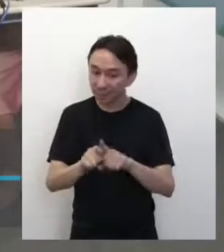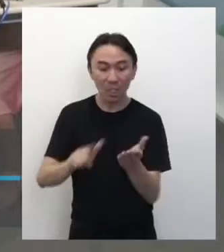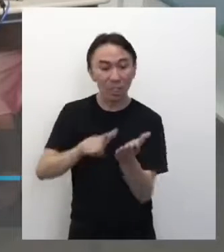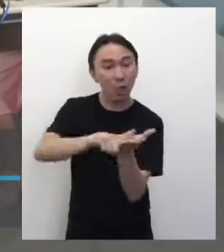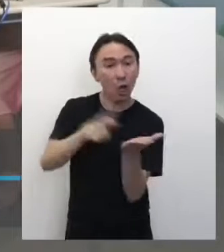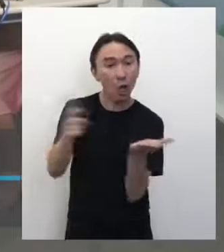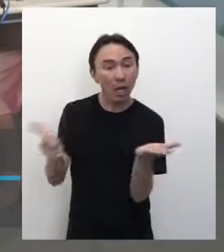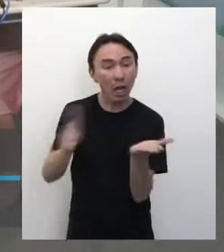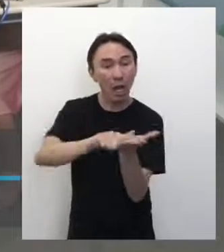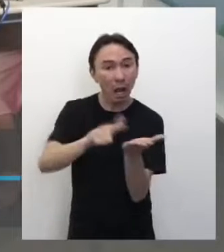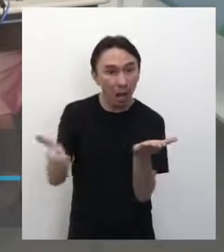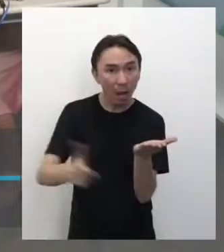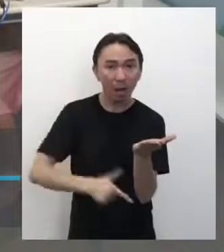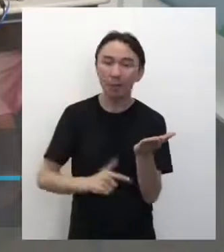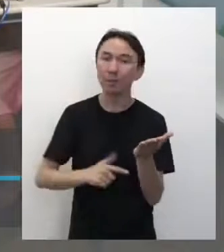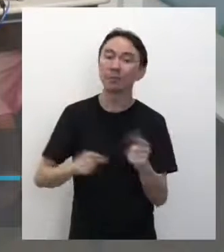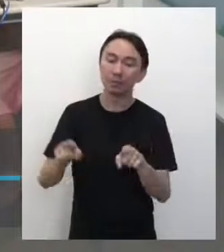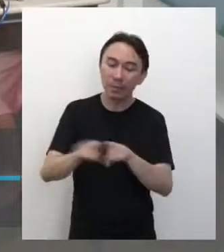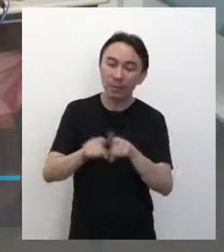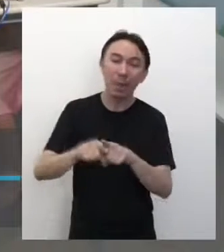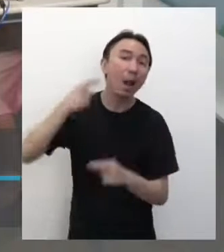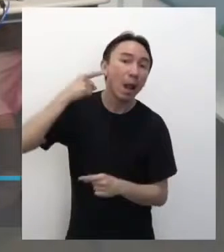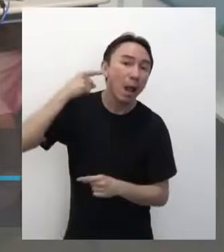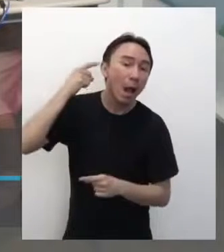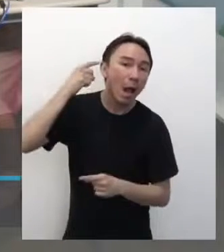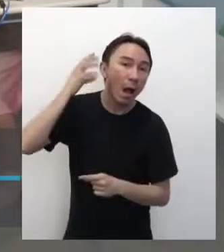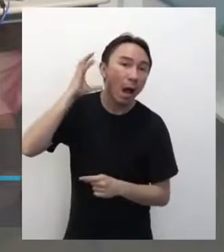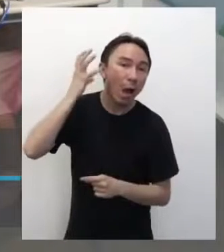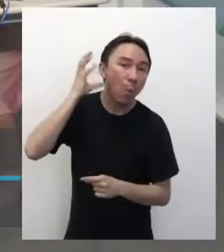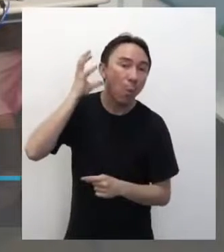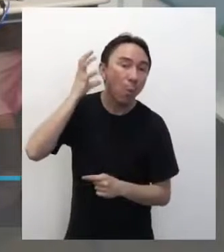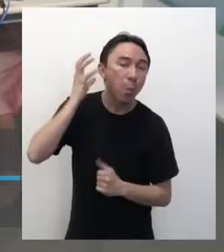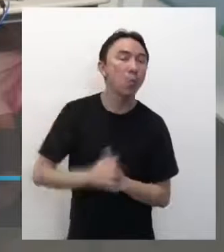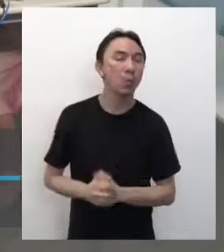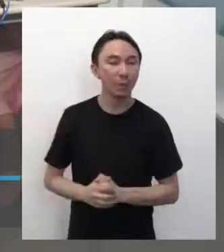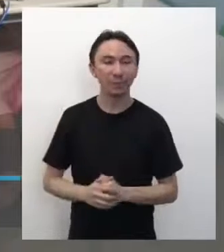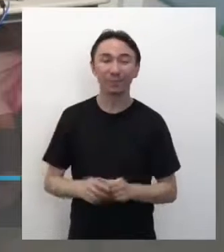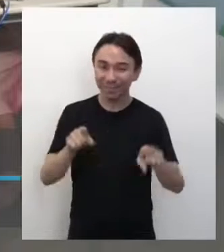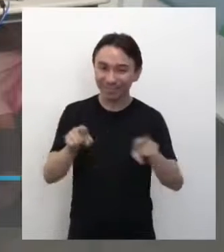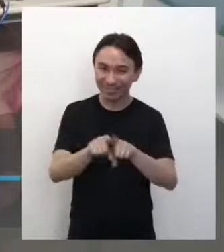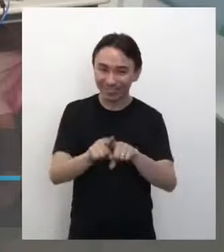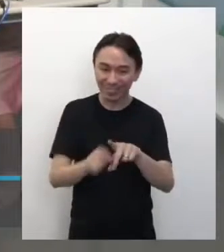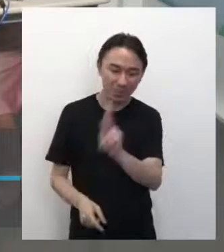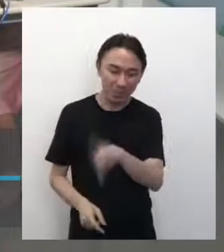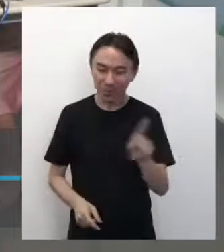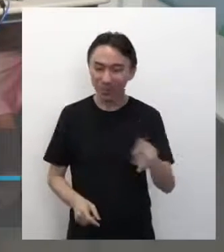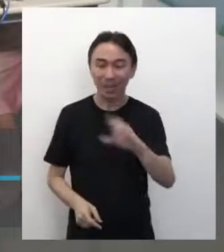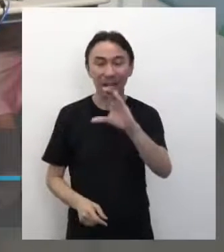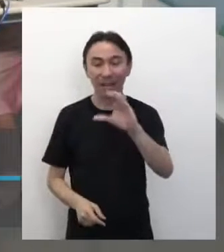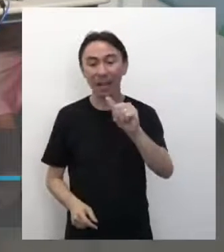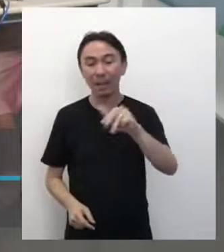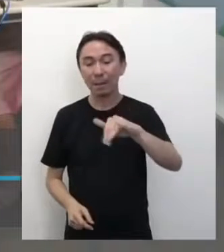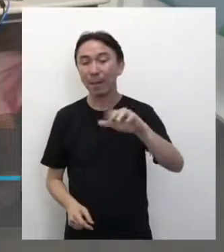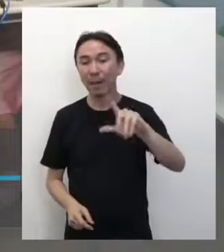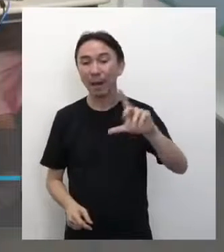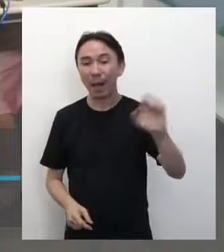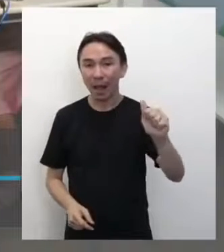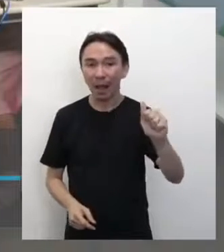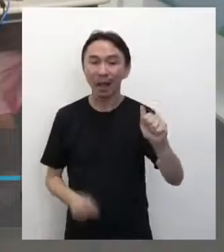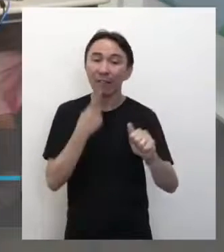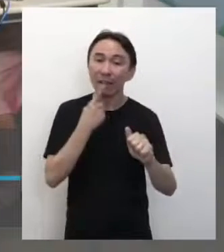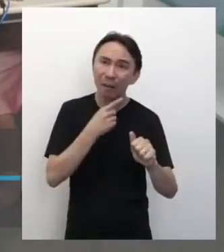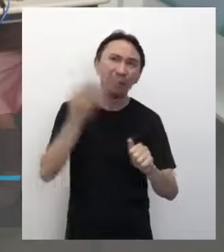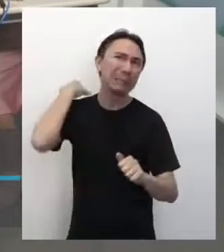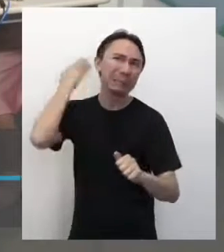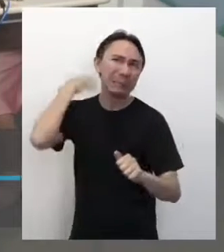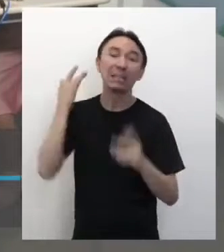e o rádio. E nós temos um comentário aqui da professora Camila, que fala: antigamente as peças teatrais eram divulgadas